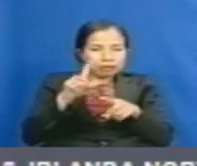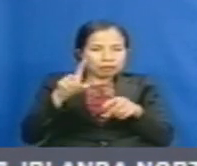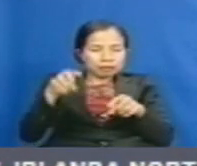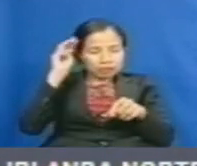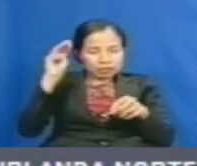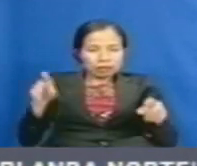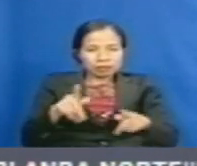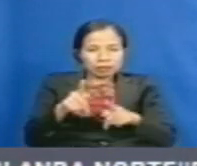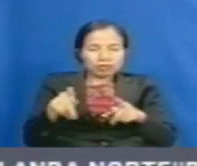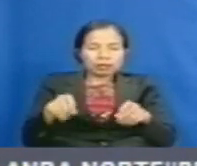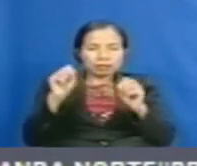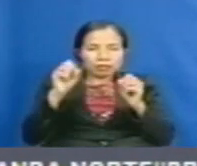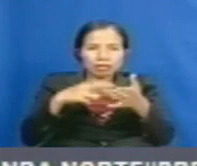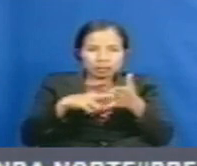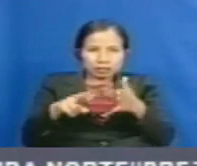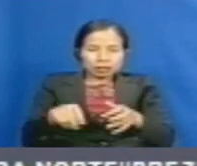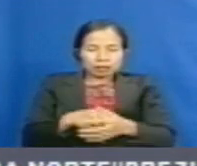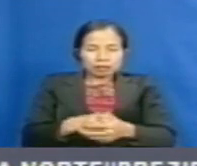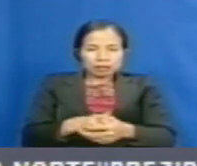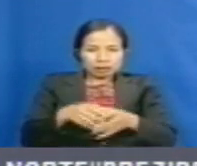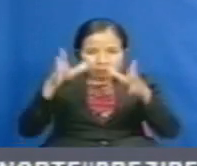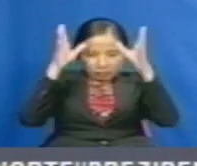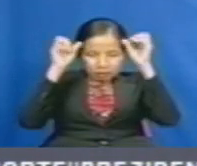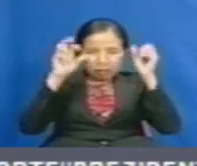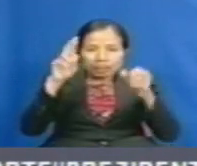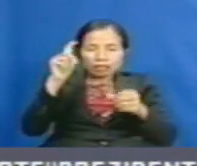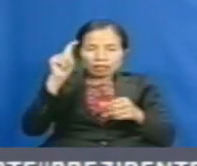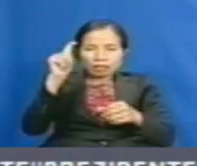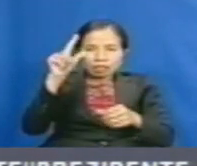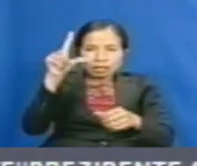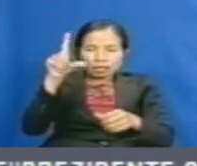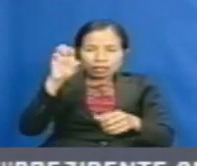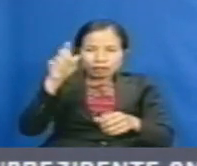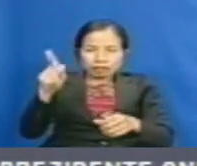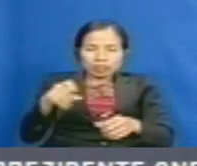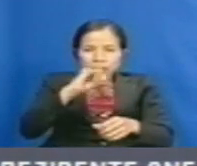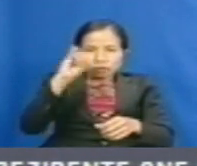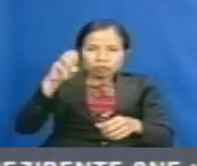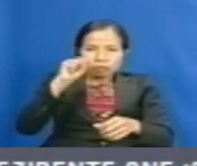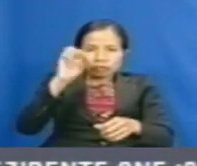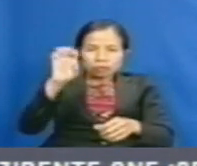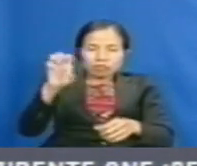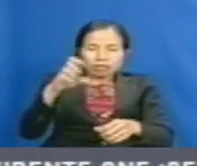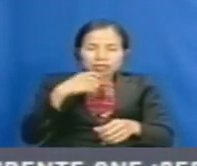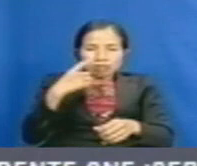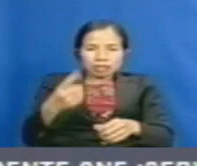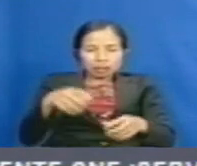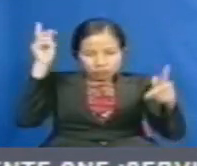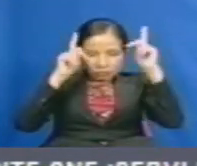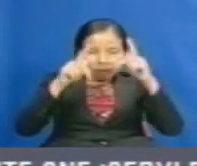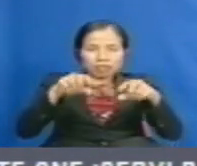bela resistan esan outingkert. Presiden RTTLIP José Antonio Belo Taraleu Hateten. Caso